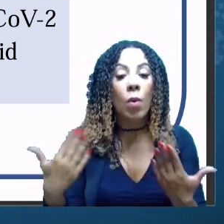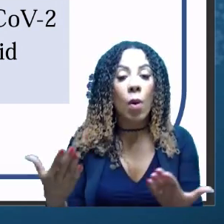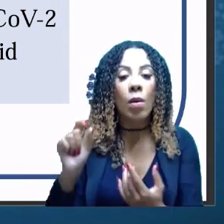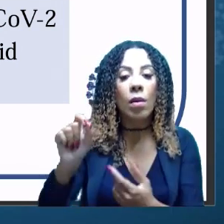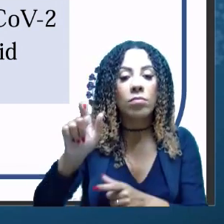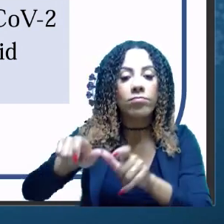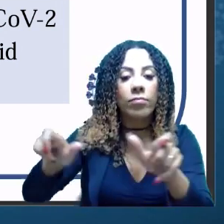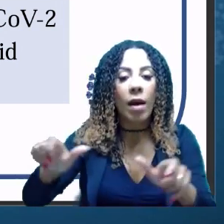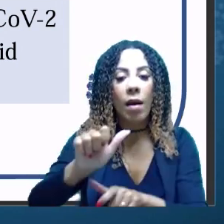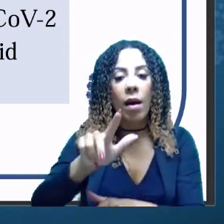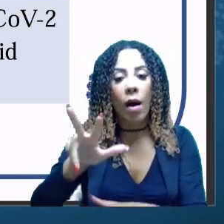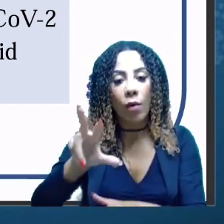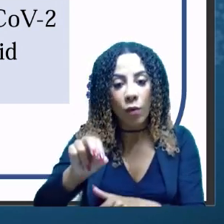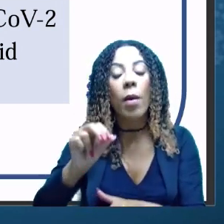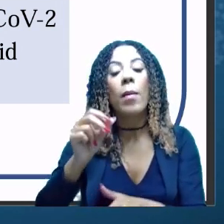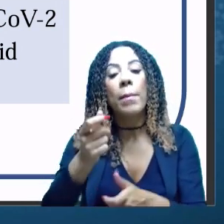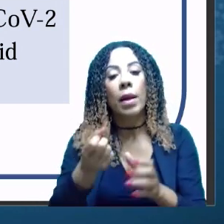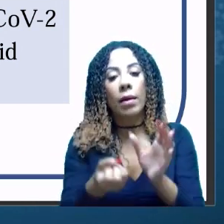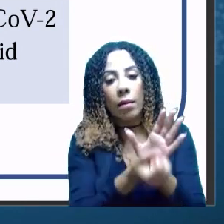neste estudo, nós